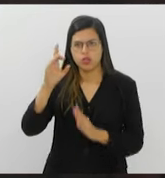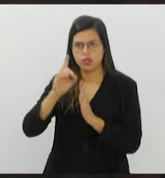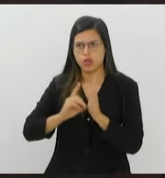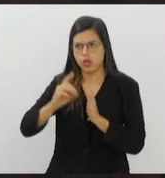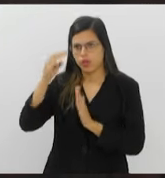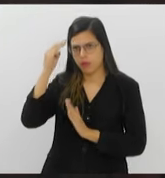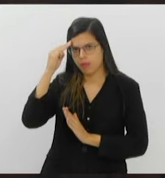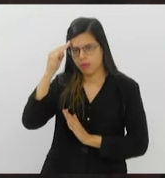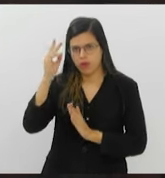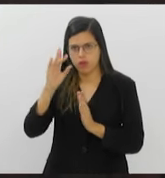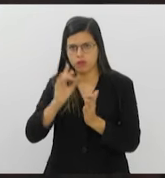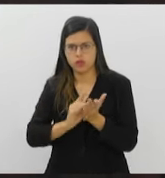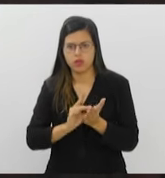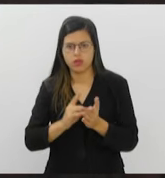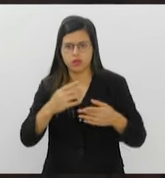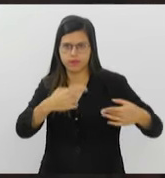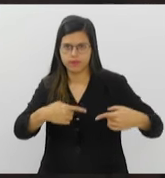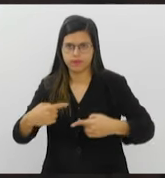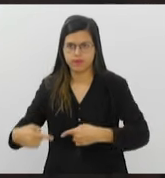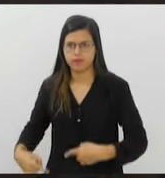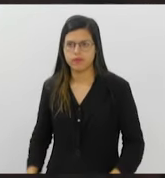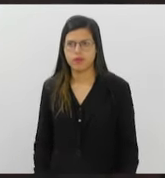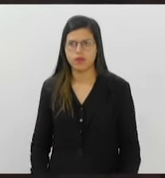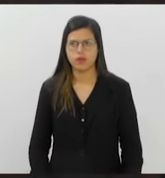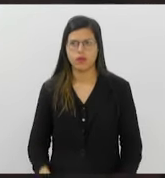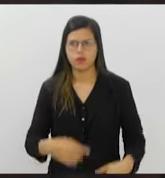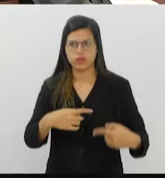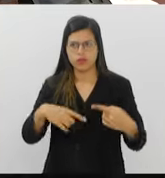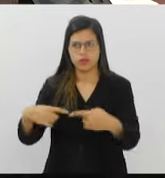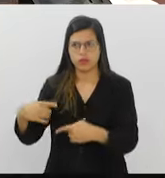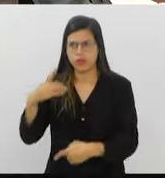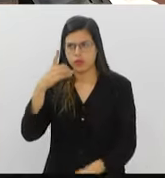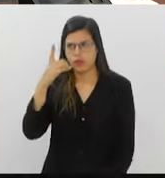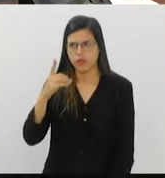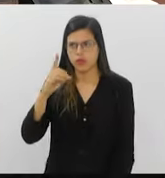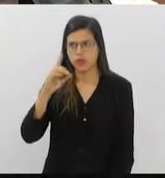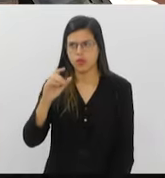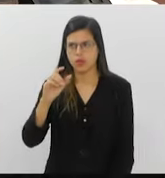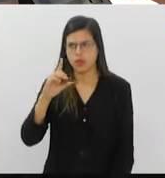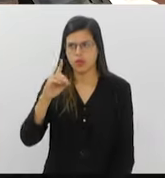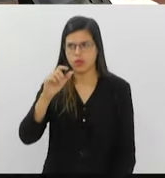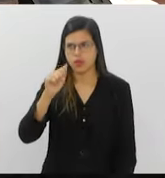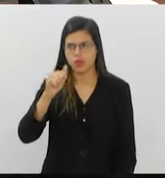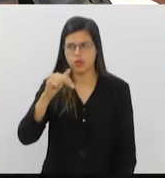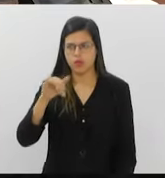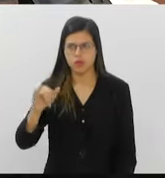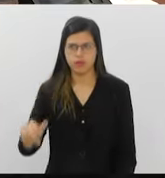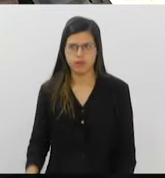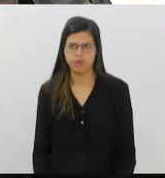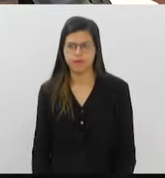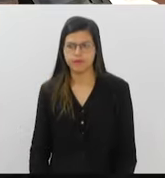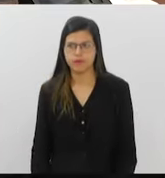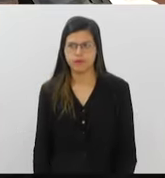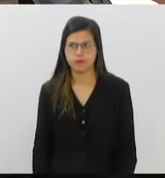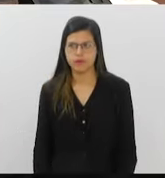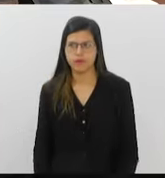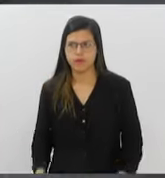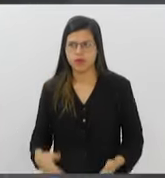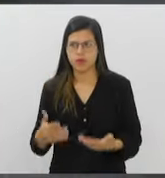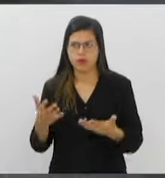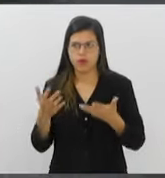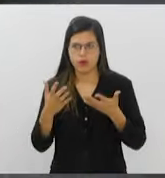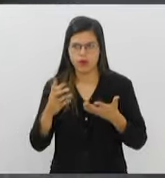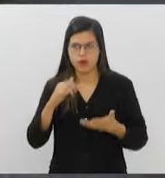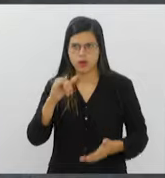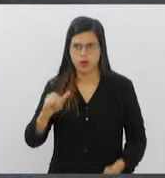verdade. Em discussão. Para discutir, presidente. Para discutir, deputado Anibaldo. Presidente, queria aproveitar